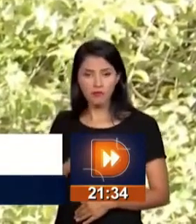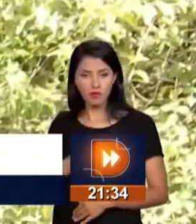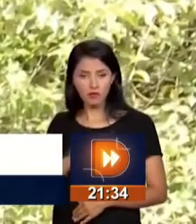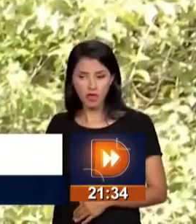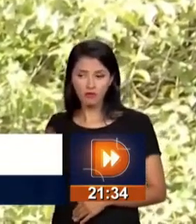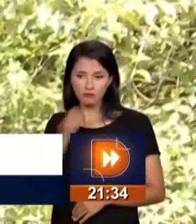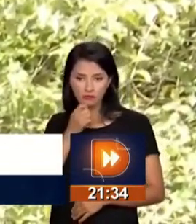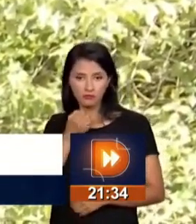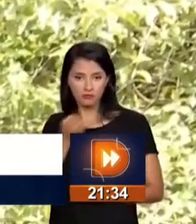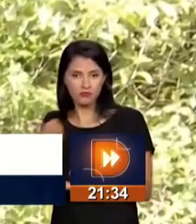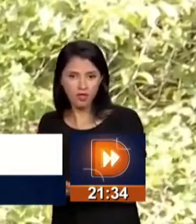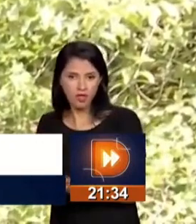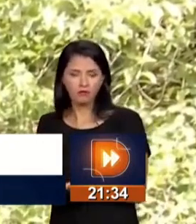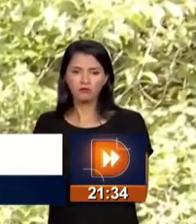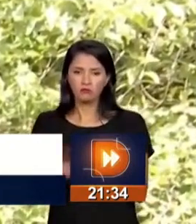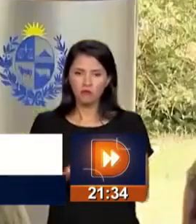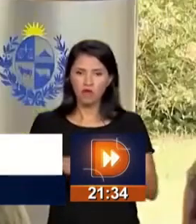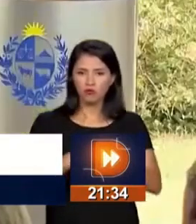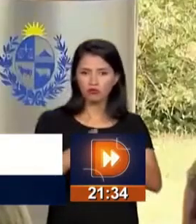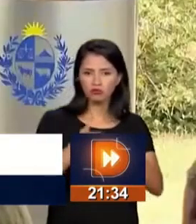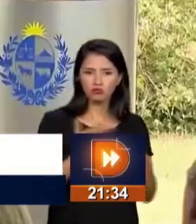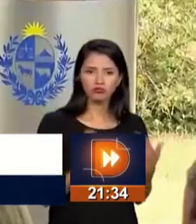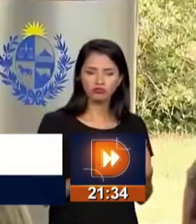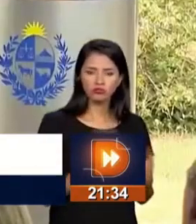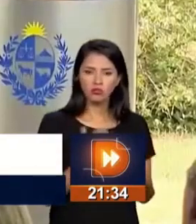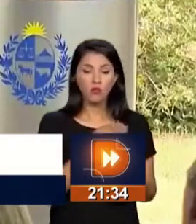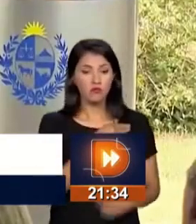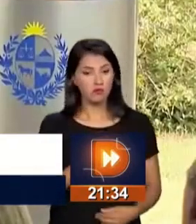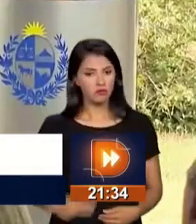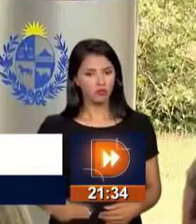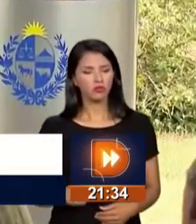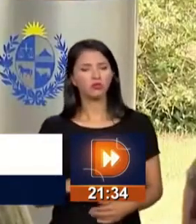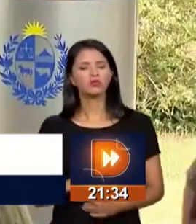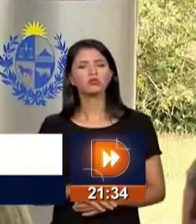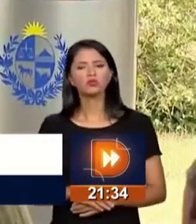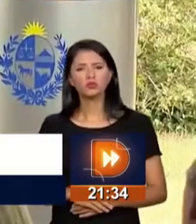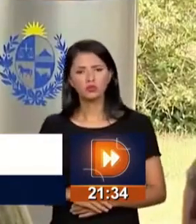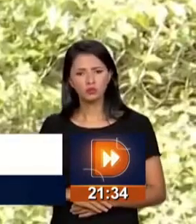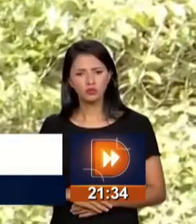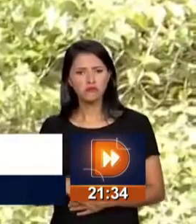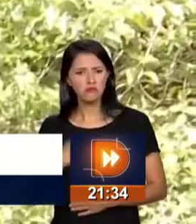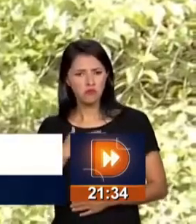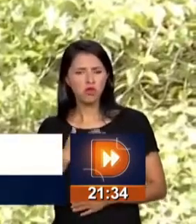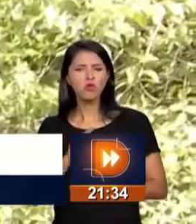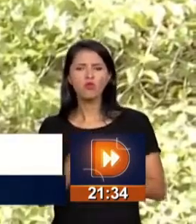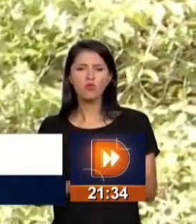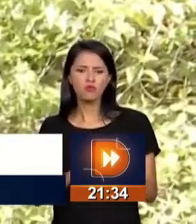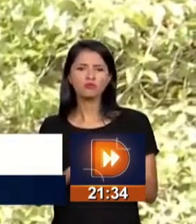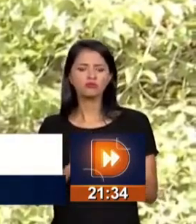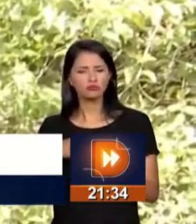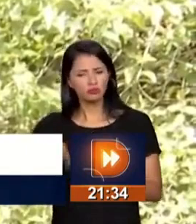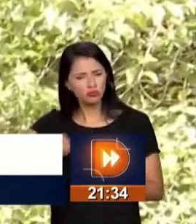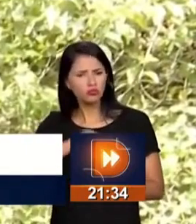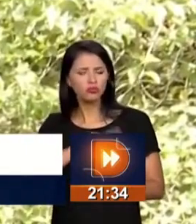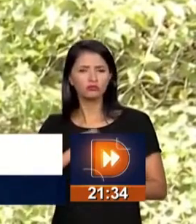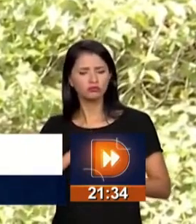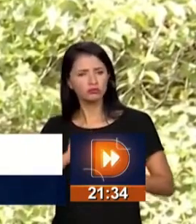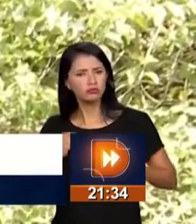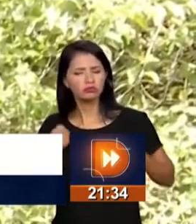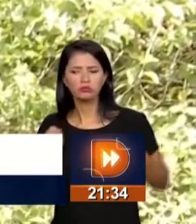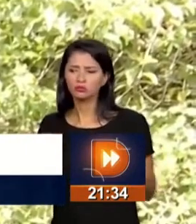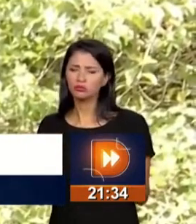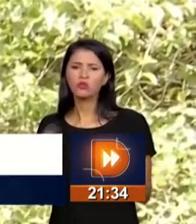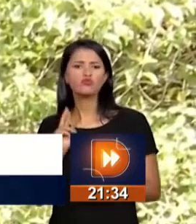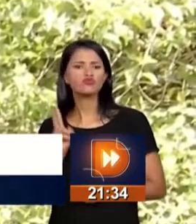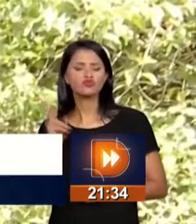E tenho dito aos meus ministros. E o que disse ao presidente Lacalle e lhe digo a meus ministros. Vamos intensificar.